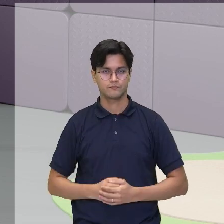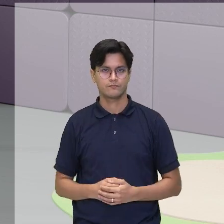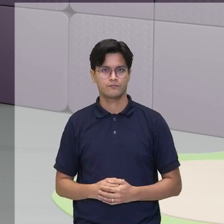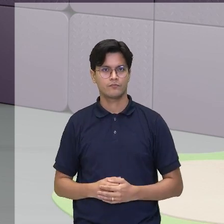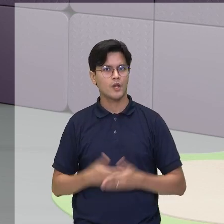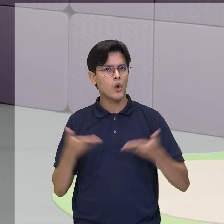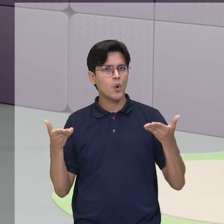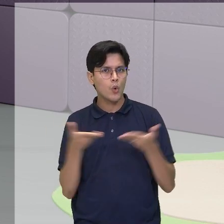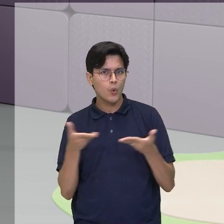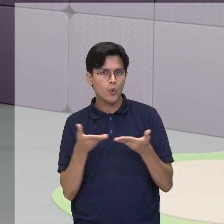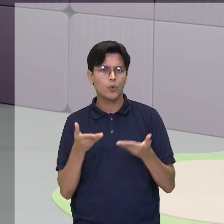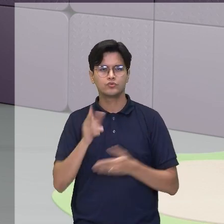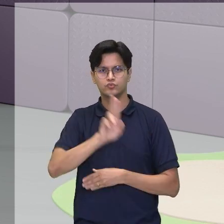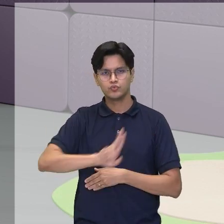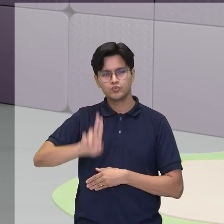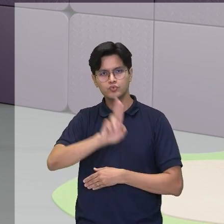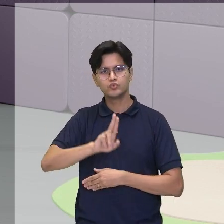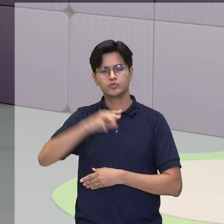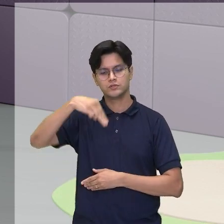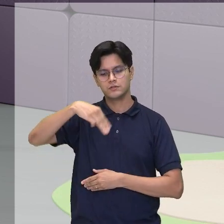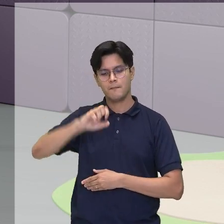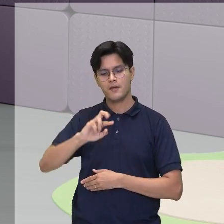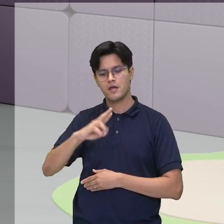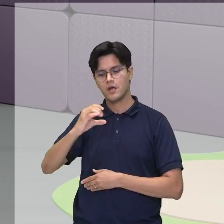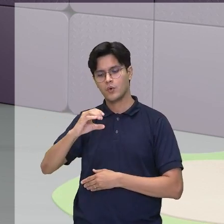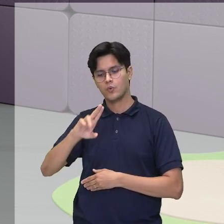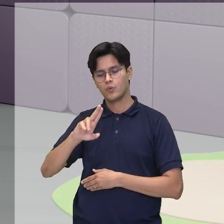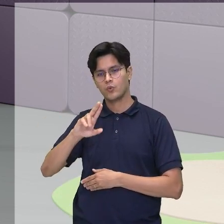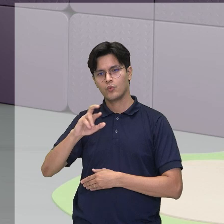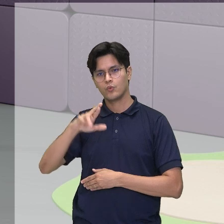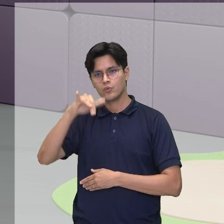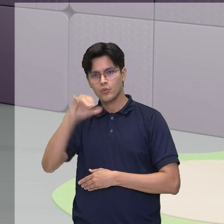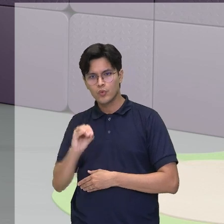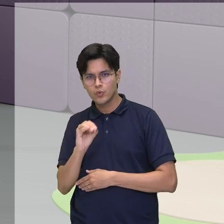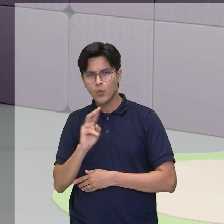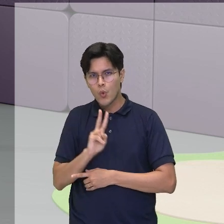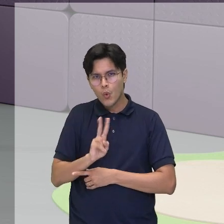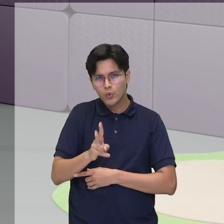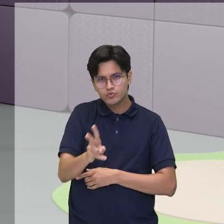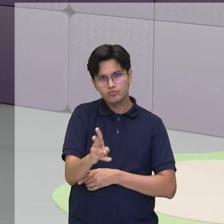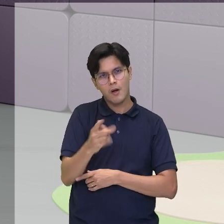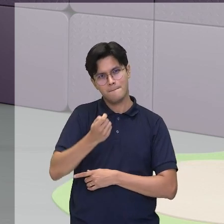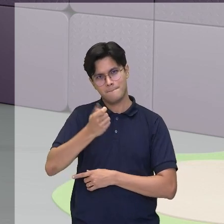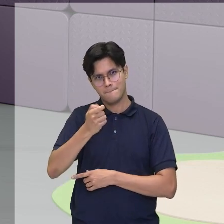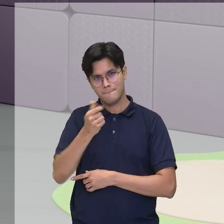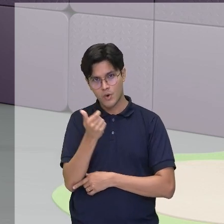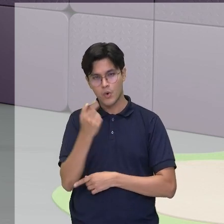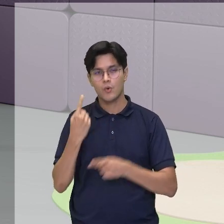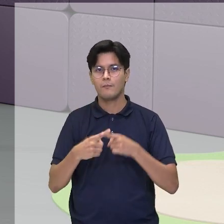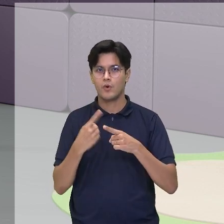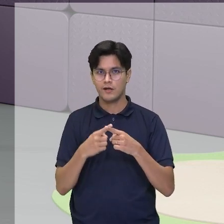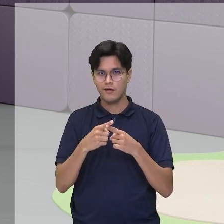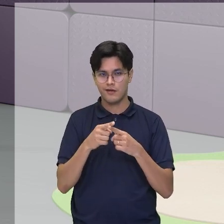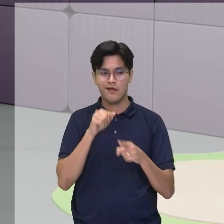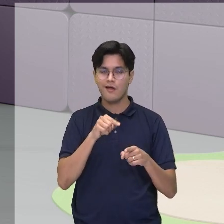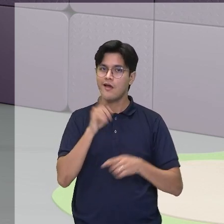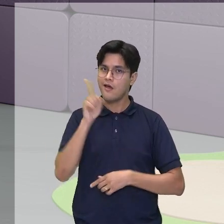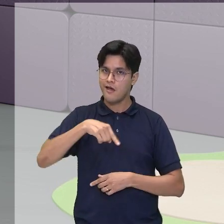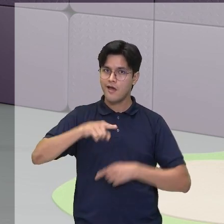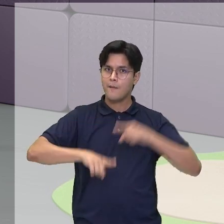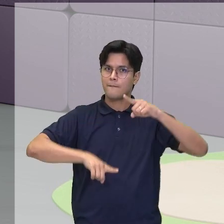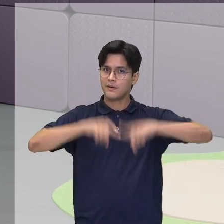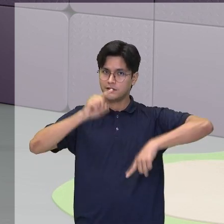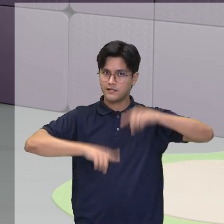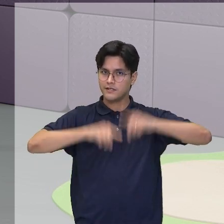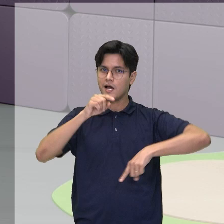do termômetro. Por quê? Porque o mercúrio é uma substância perigosa, né? É uma